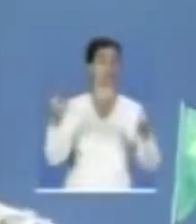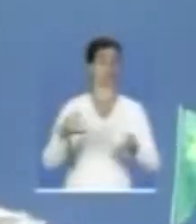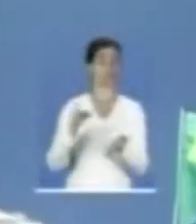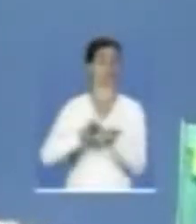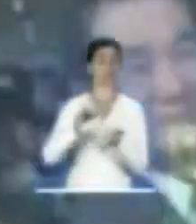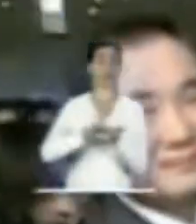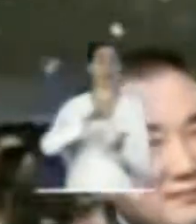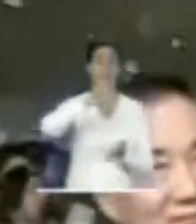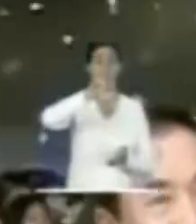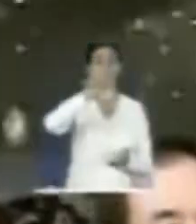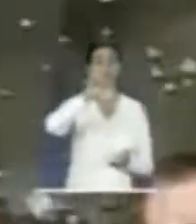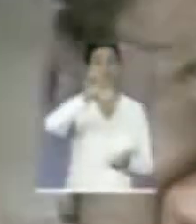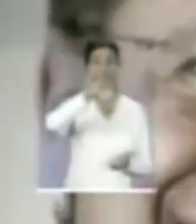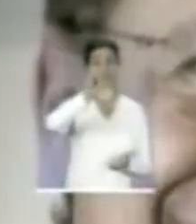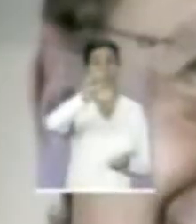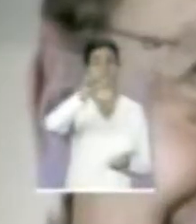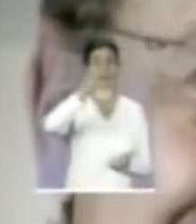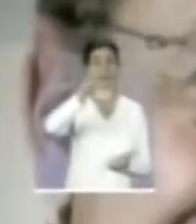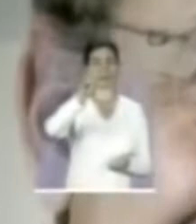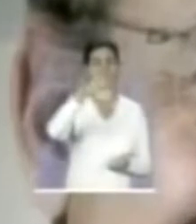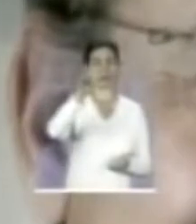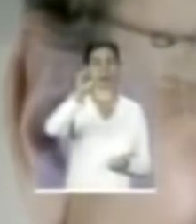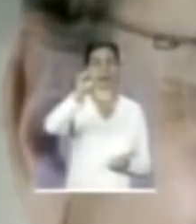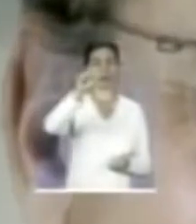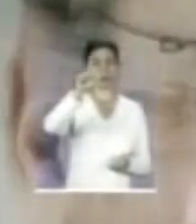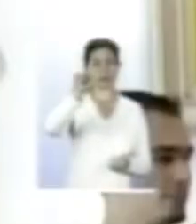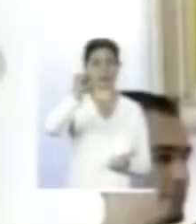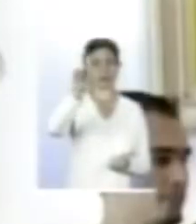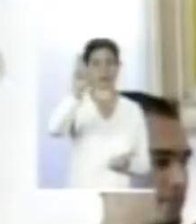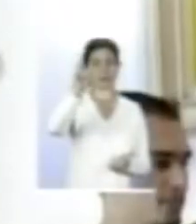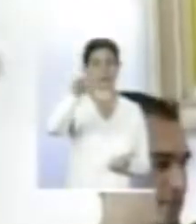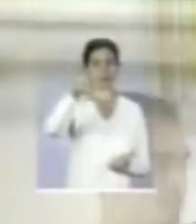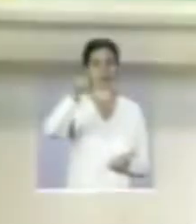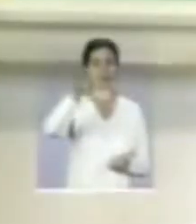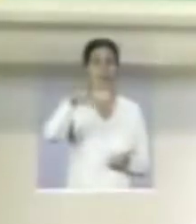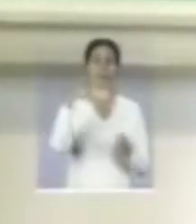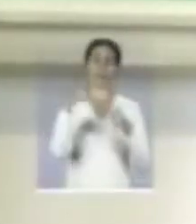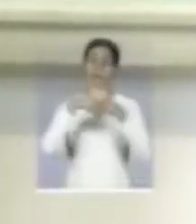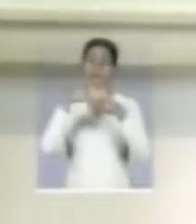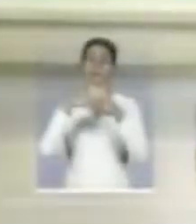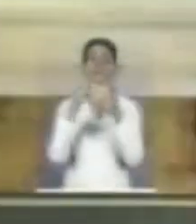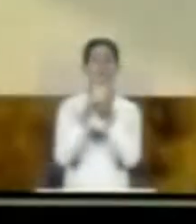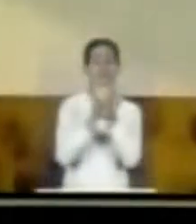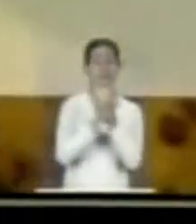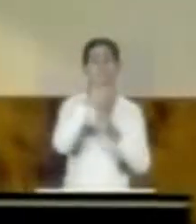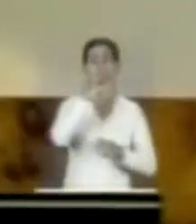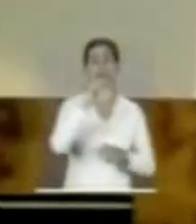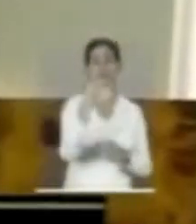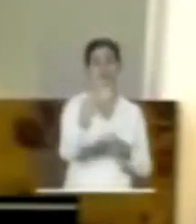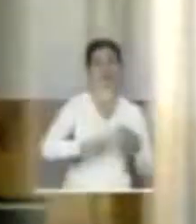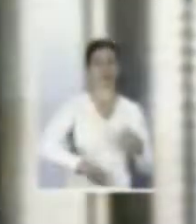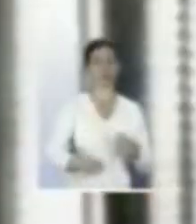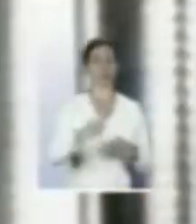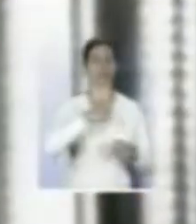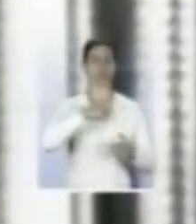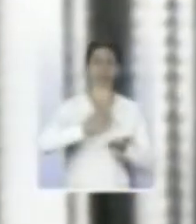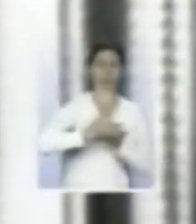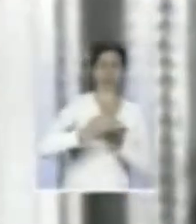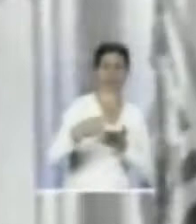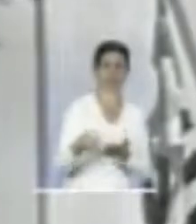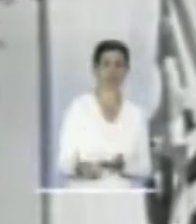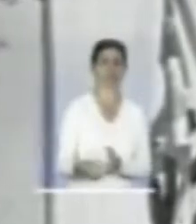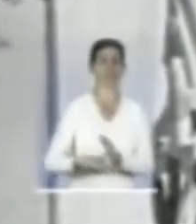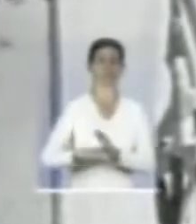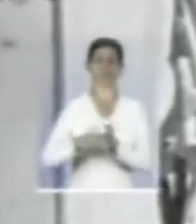Este é Geraldo Alckmin. 53 anos. Médico. Casado. Pai de 3 filhos. Geraldo